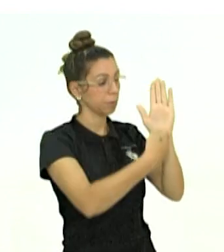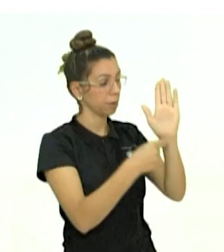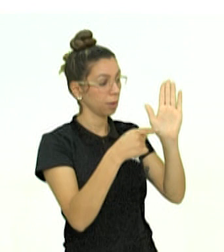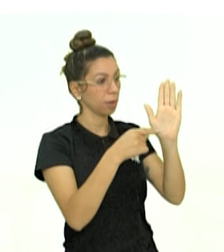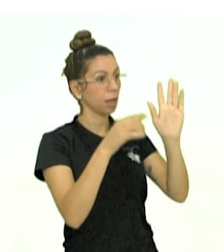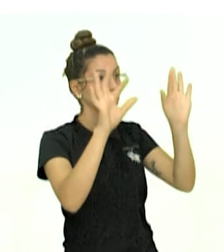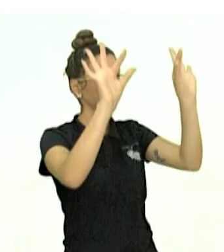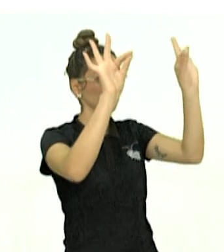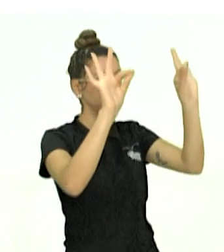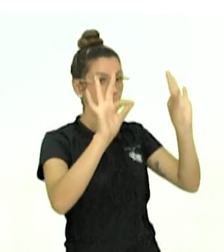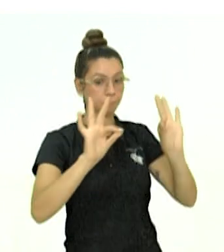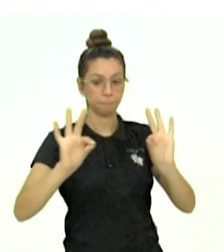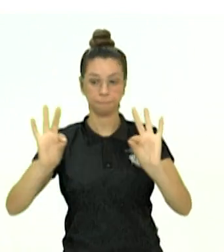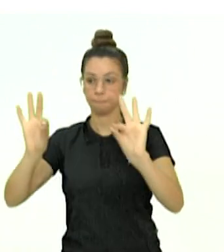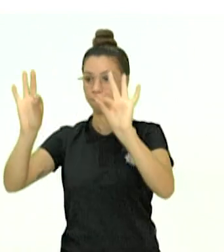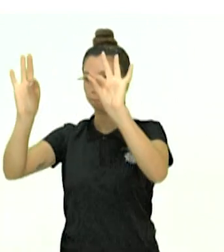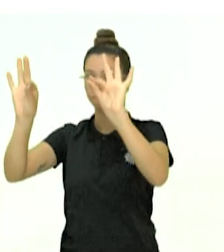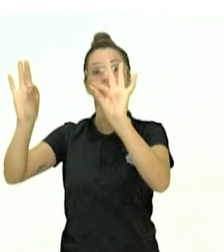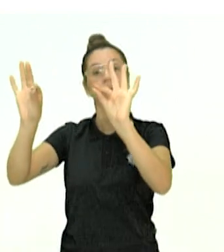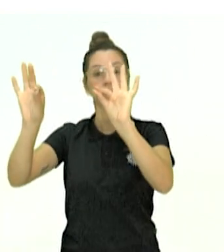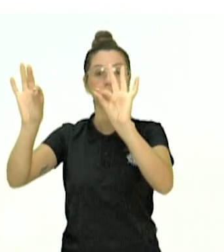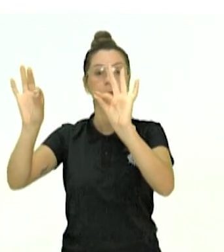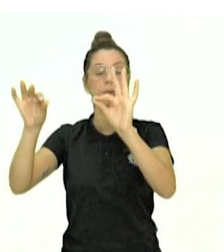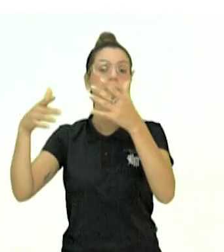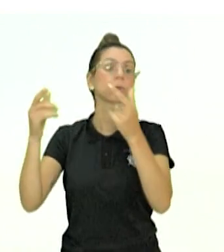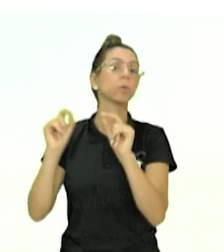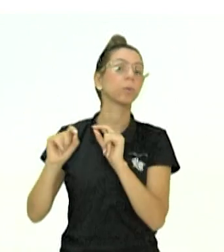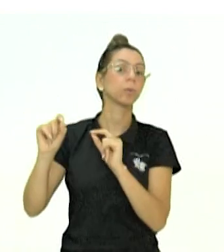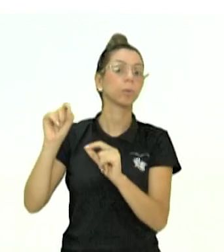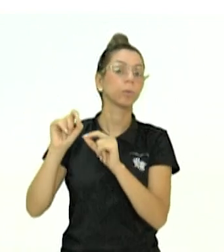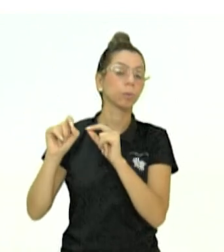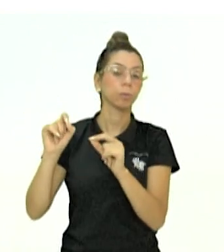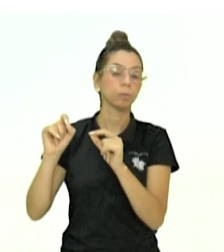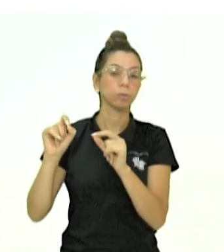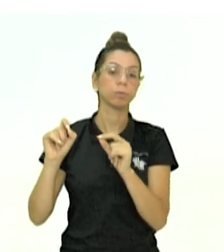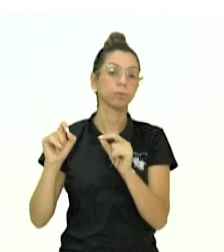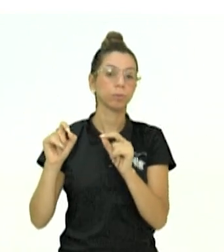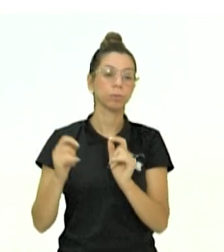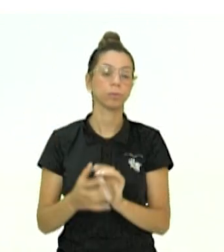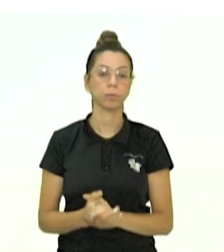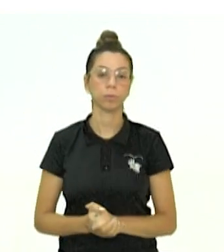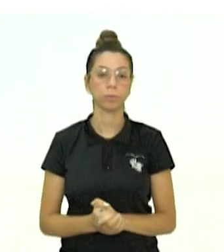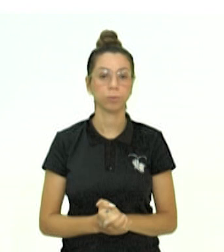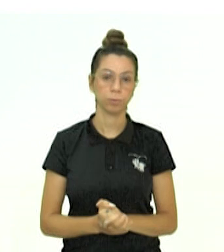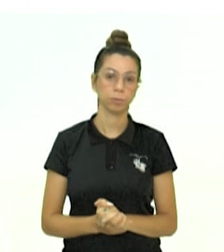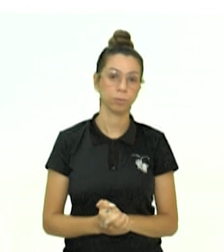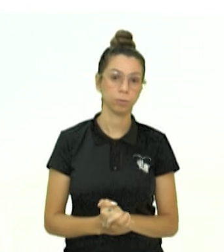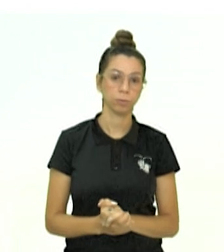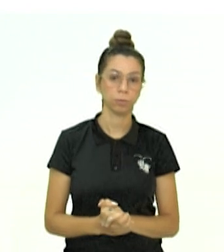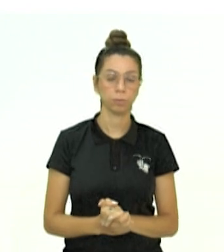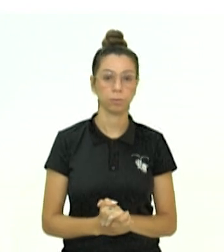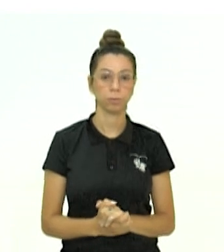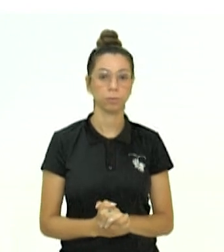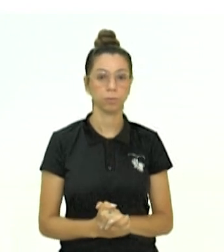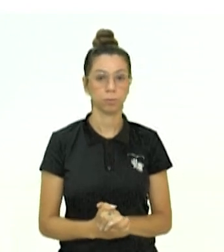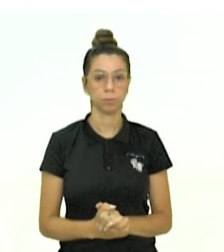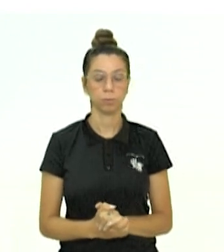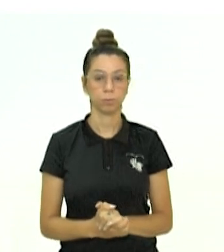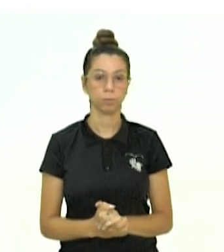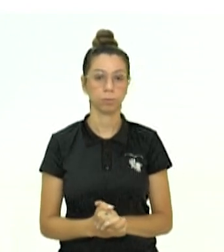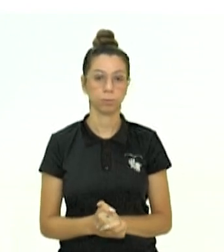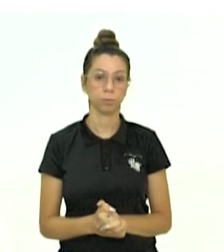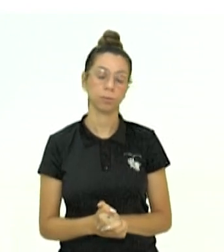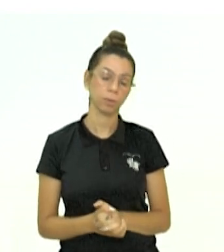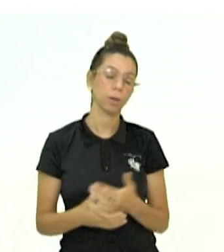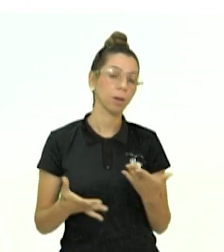só. So, if you want a less hectic lifestyle, the country is the best option. Então, se